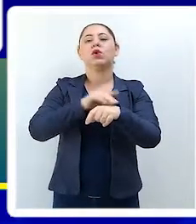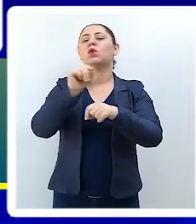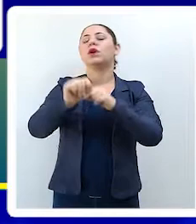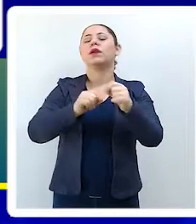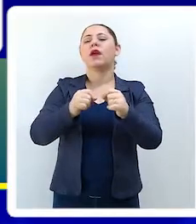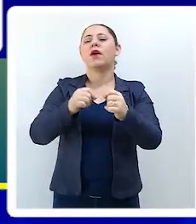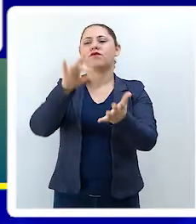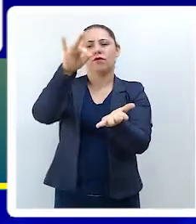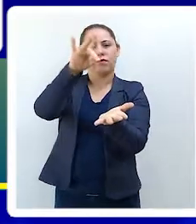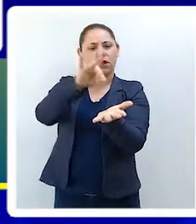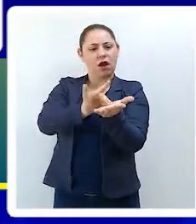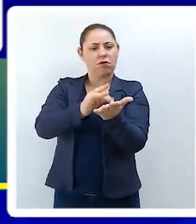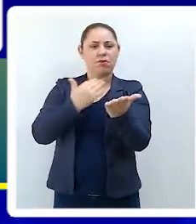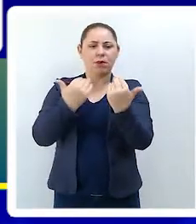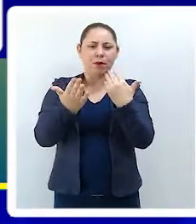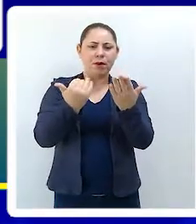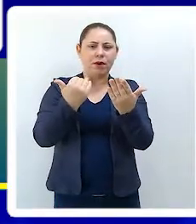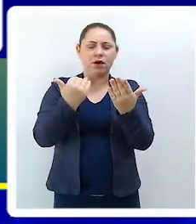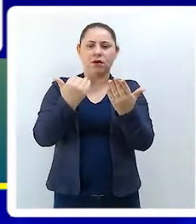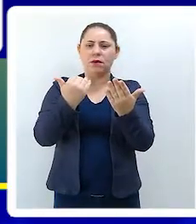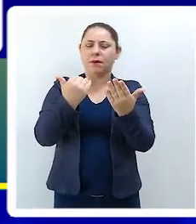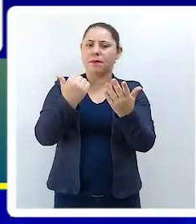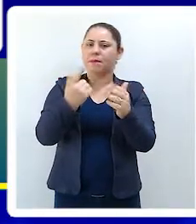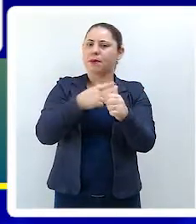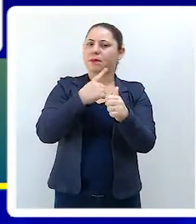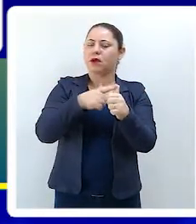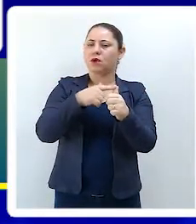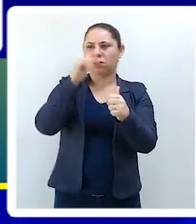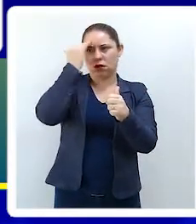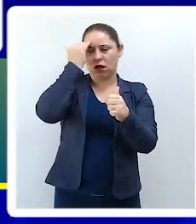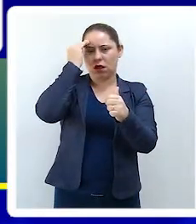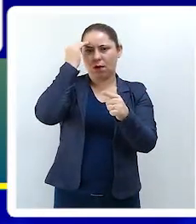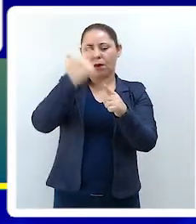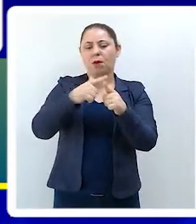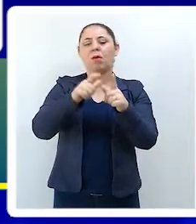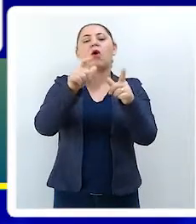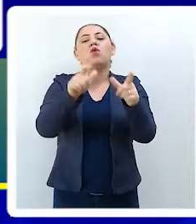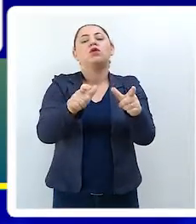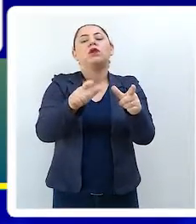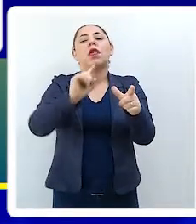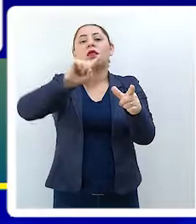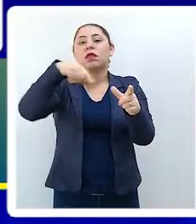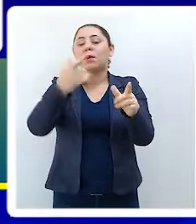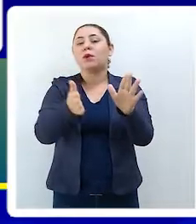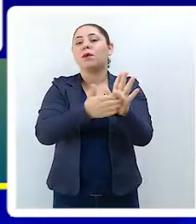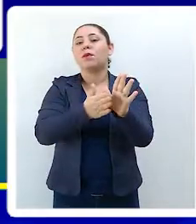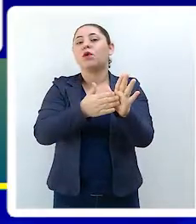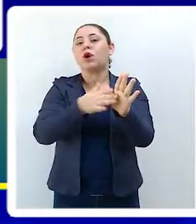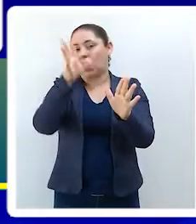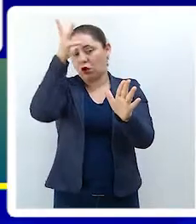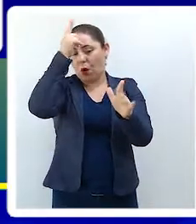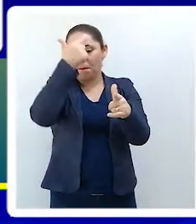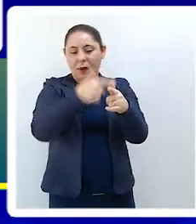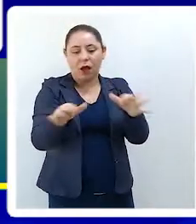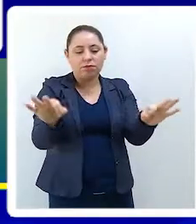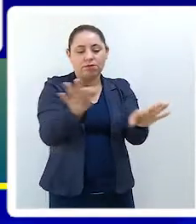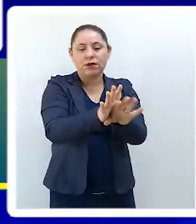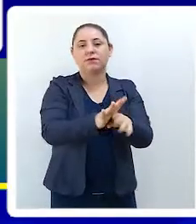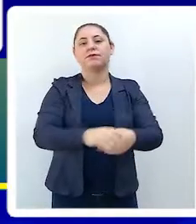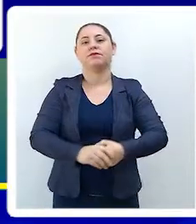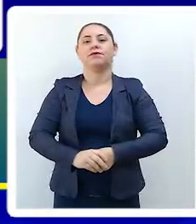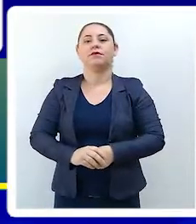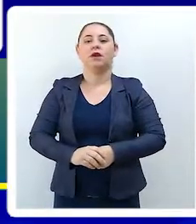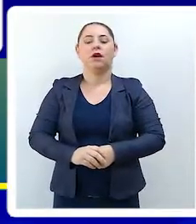maneira muito franca, né, para que a gente primeiro compreenda onde que está o problema e depois a gente proponha soluções.